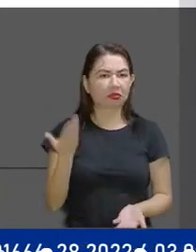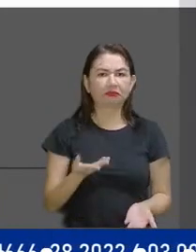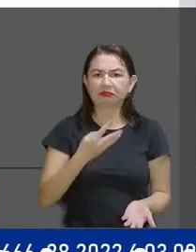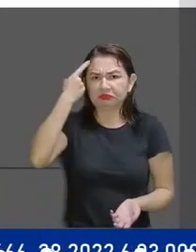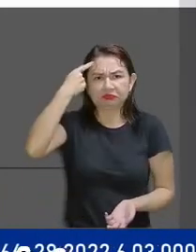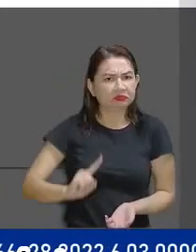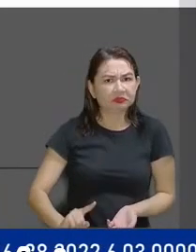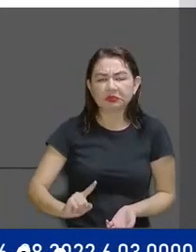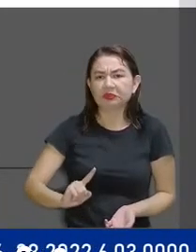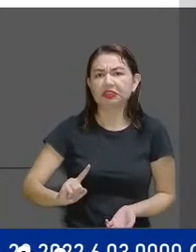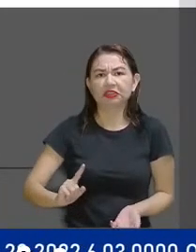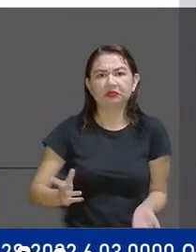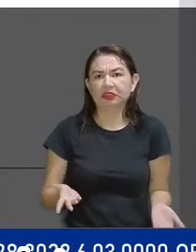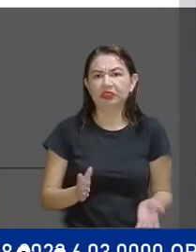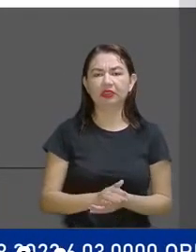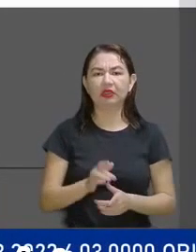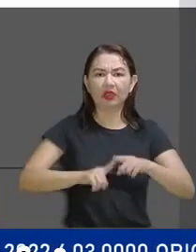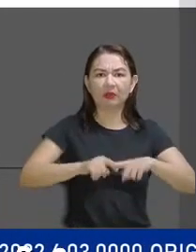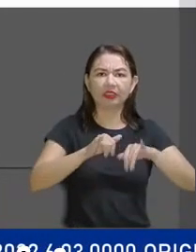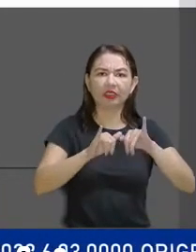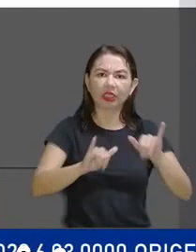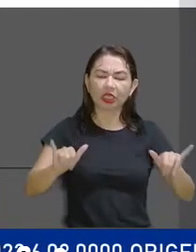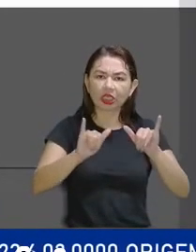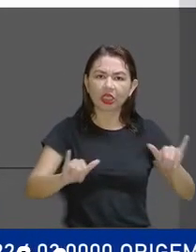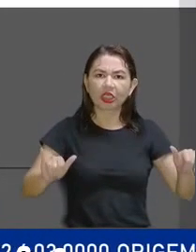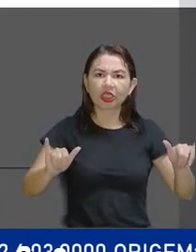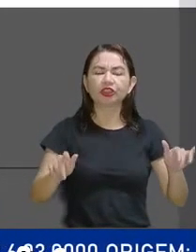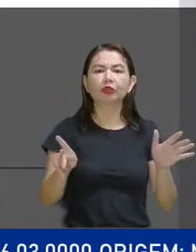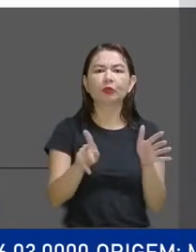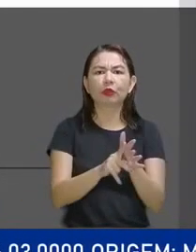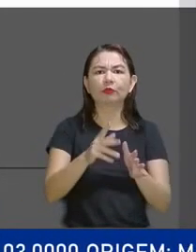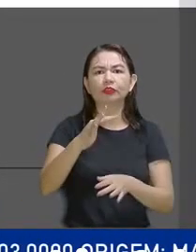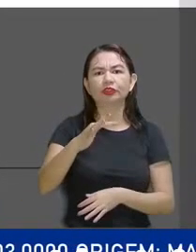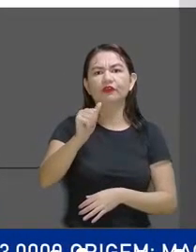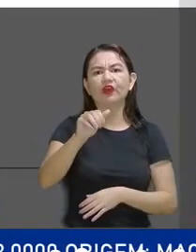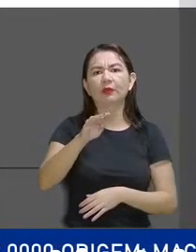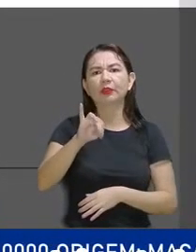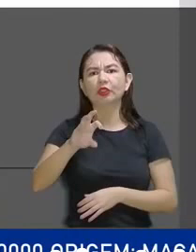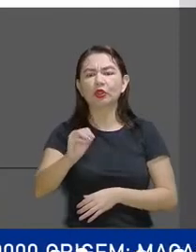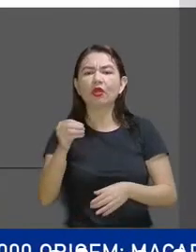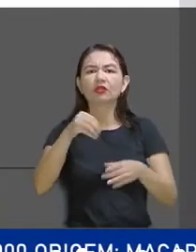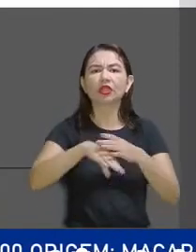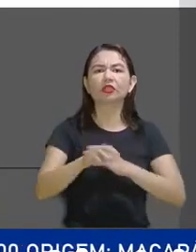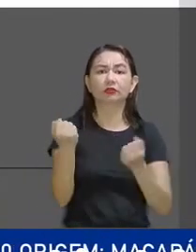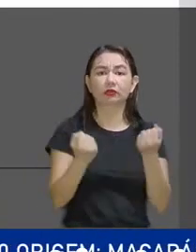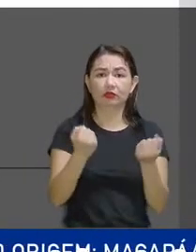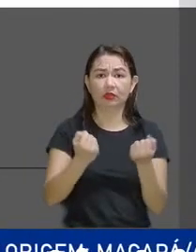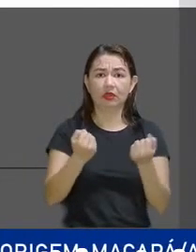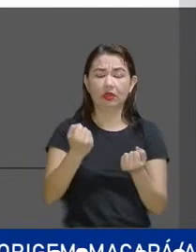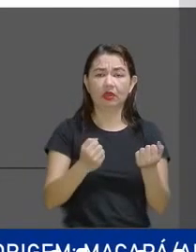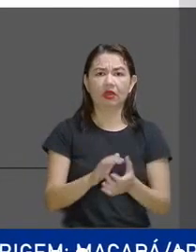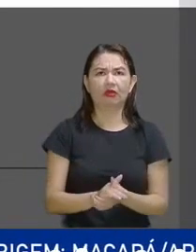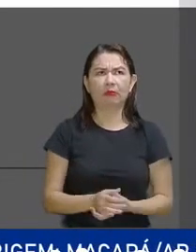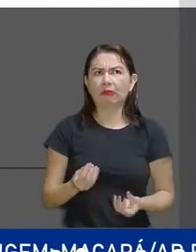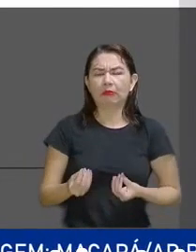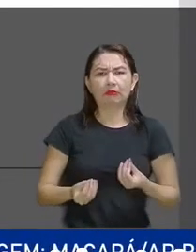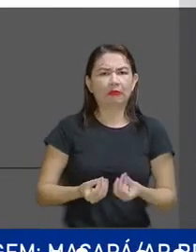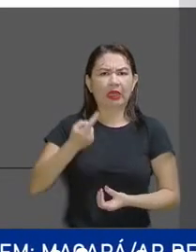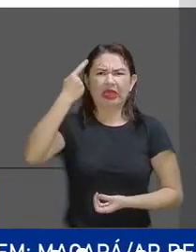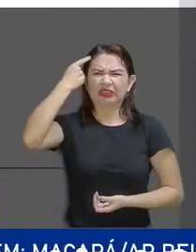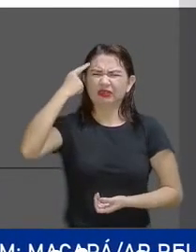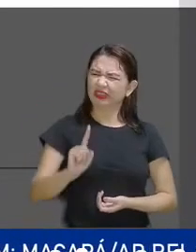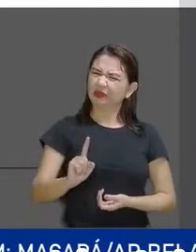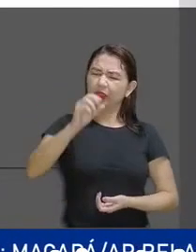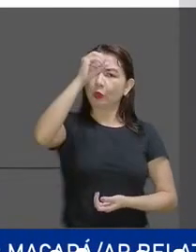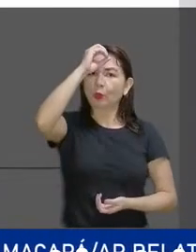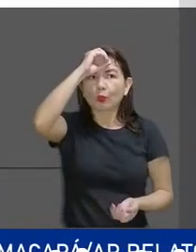Irlon de que haviam materiais de campanha de Fábio Jucá no interior do veículo. Não é fácil crer, nem mesmo de boa-fé, que Irlon desconhecesse